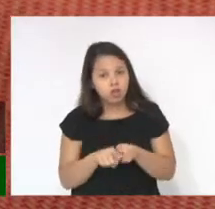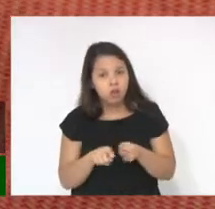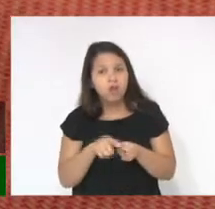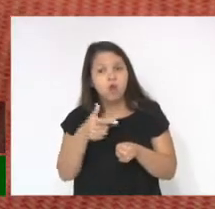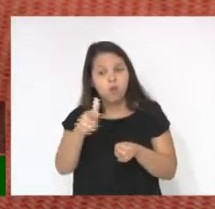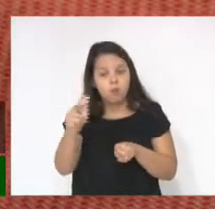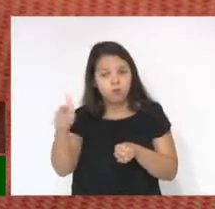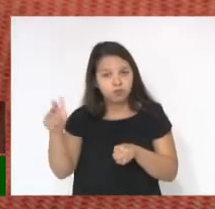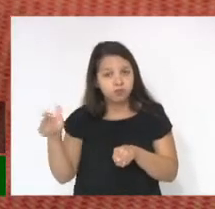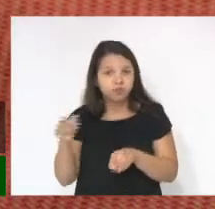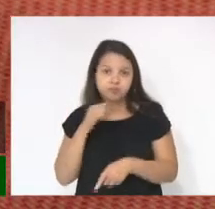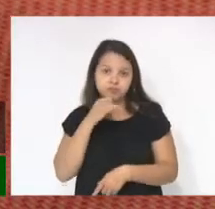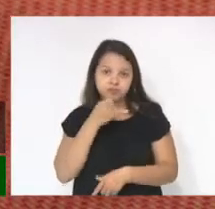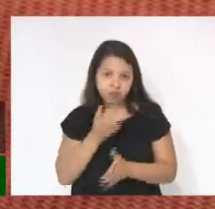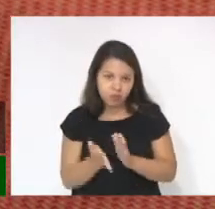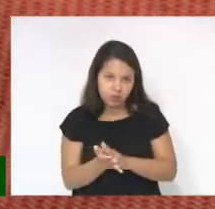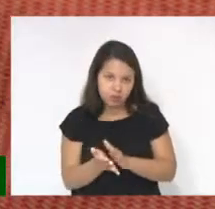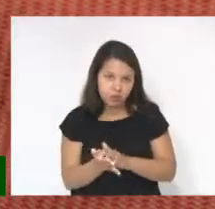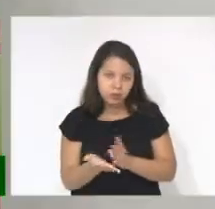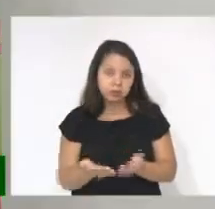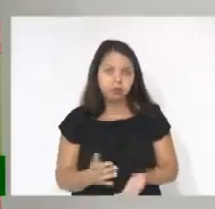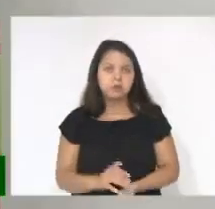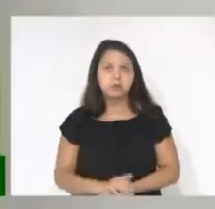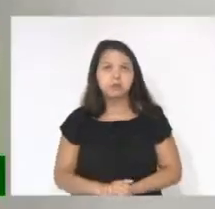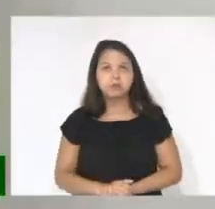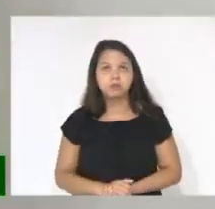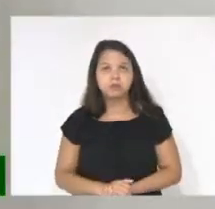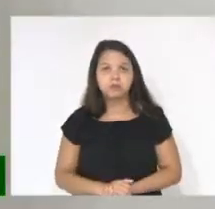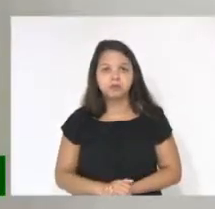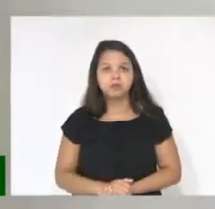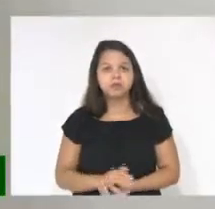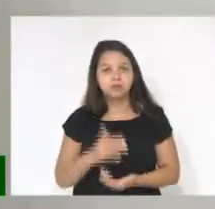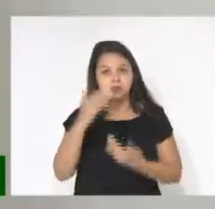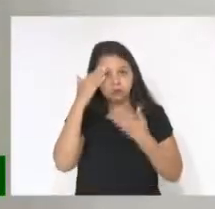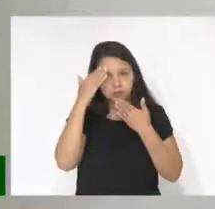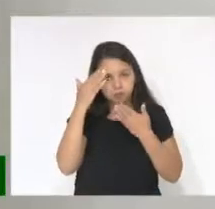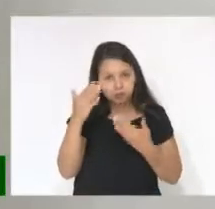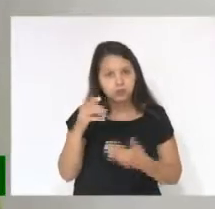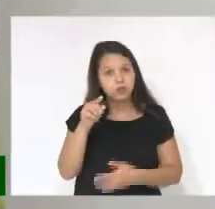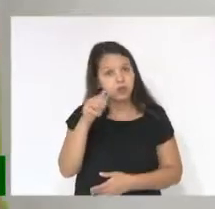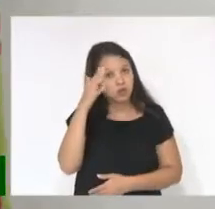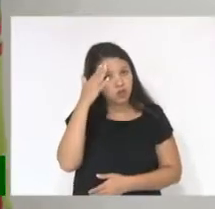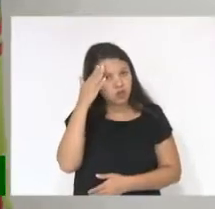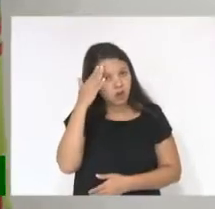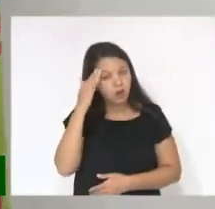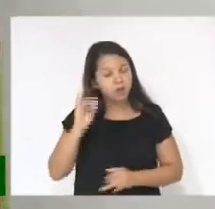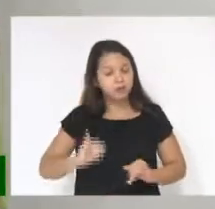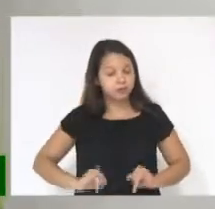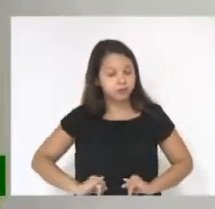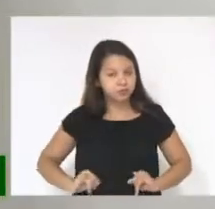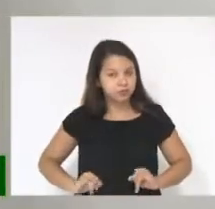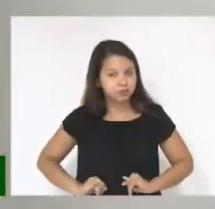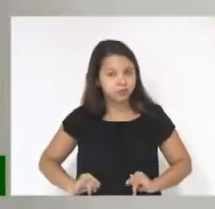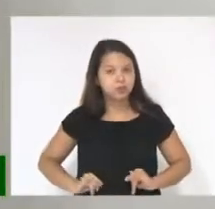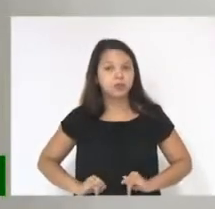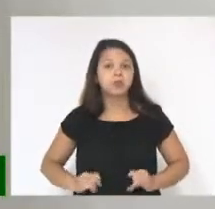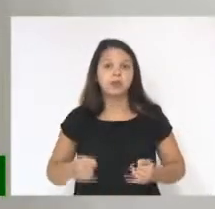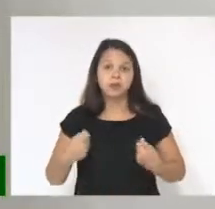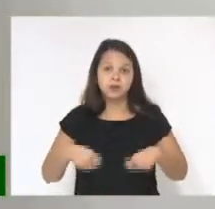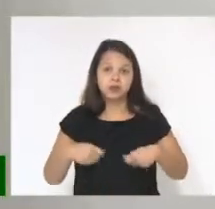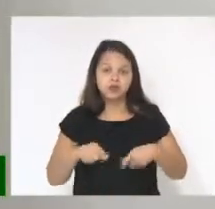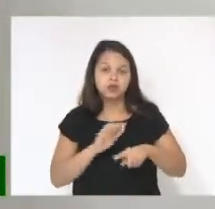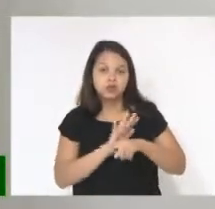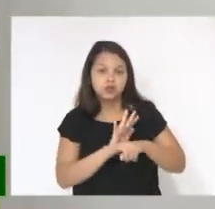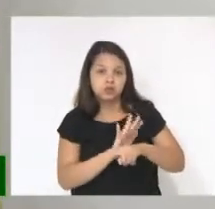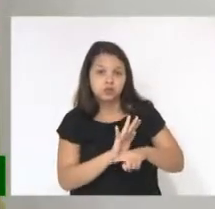rodovias, infelizmente. Parabéns, deputado Berlanda. Obrigado, Cobalcante. Sua Excelência sabe o que a gente está sofrendo e a gente precisa ajudar. Acho